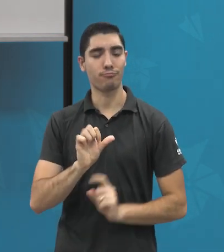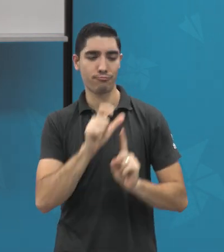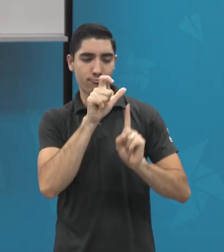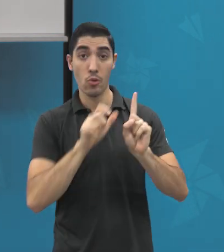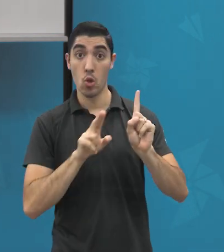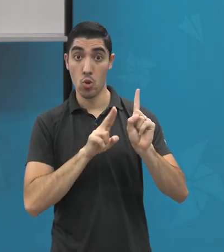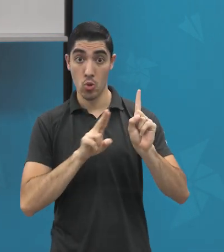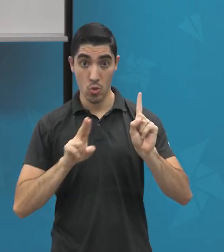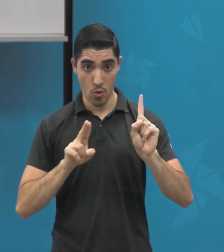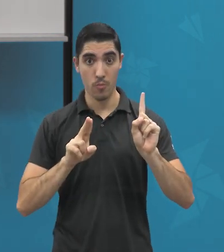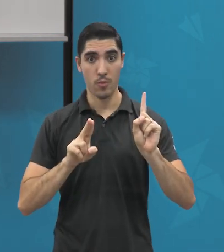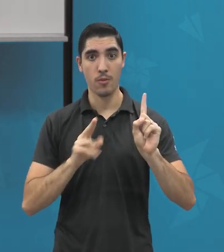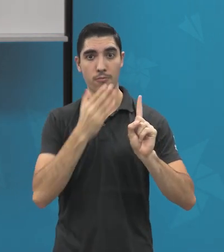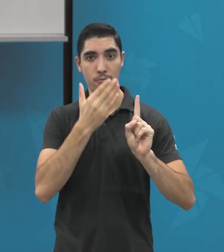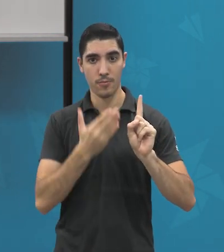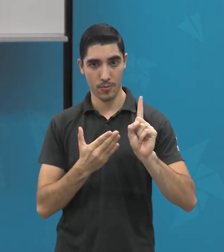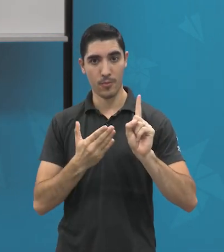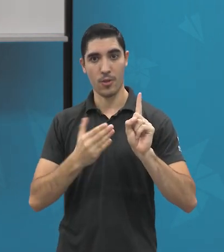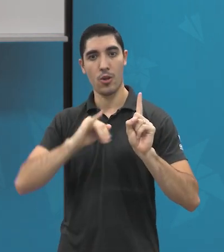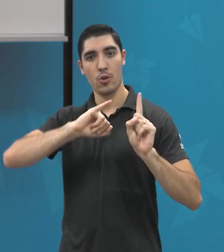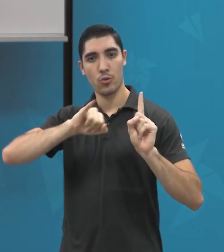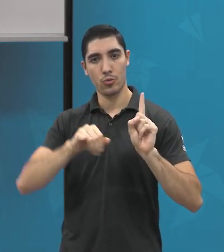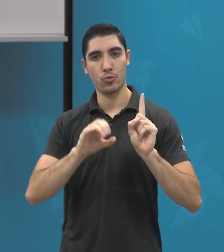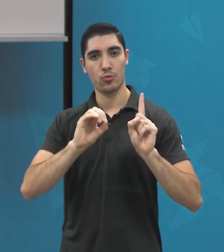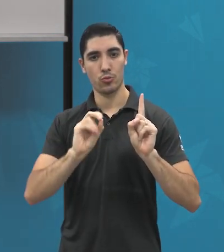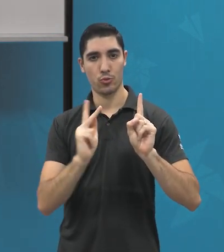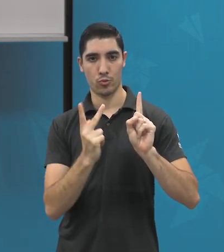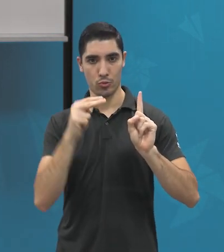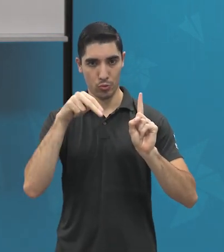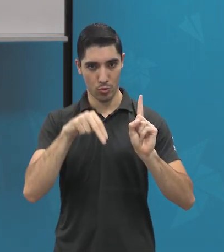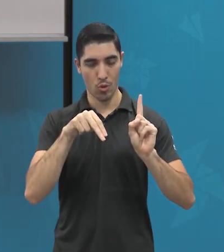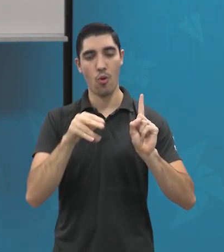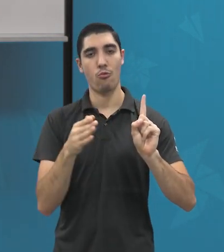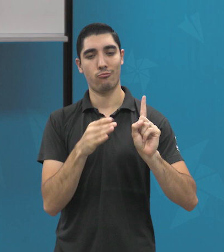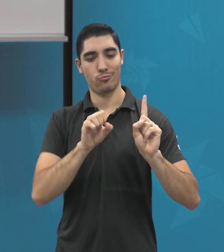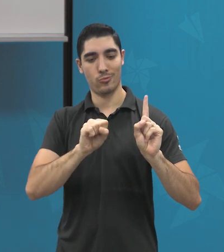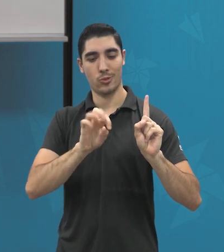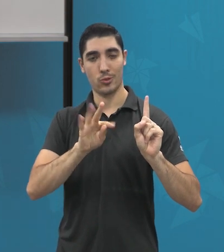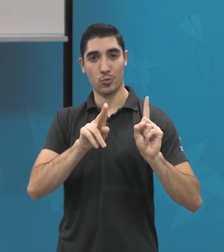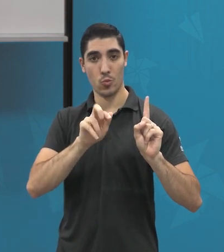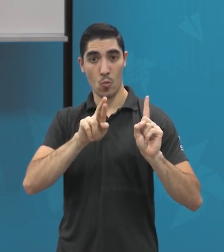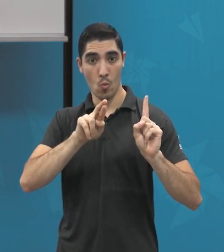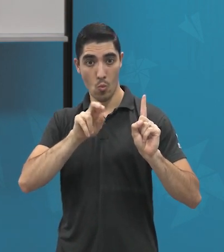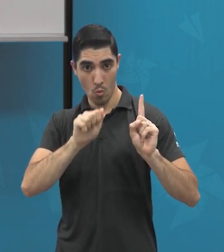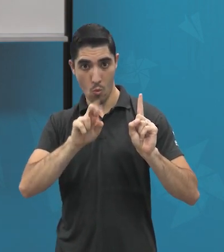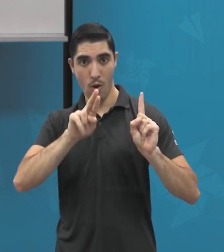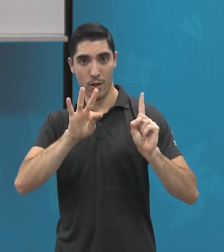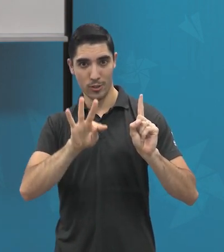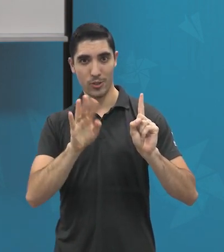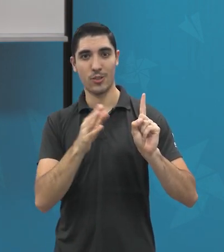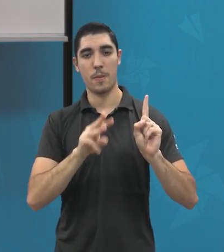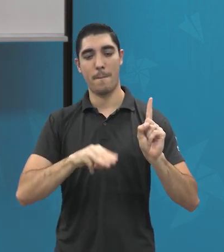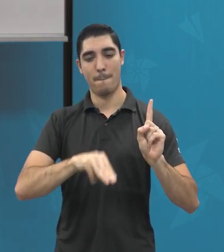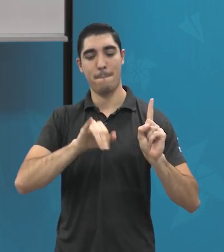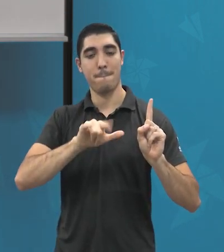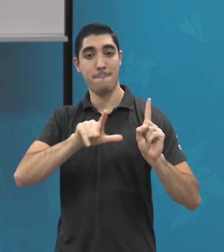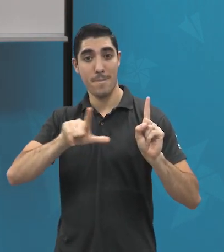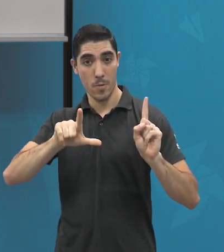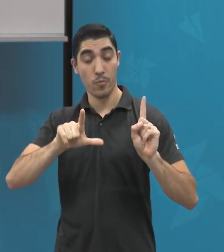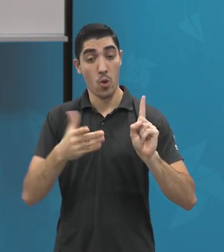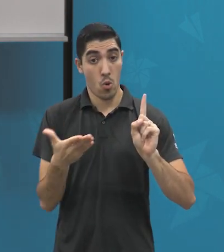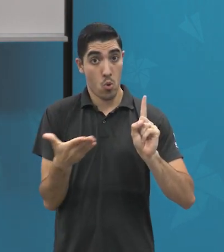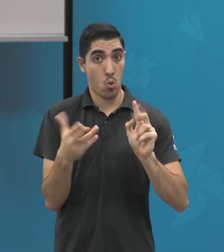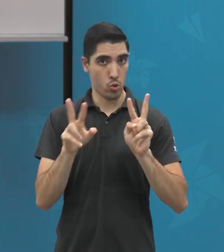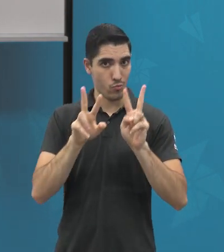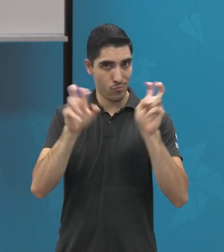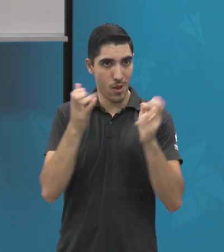chamado John Stuart Mill, e toda a conversa que nós vamos ter no dia de hoje, ela vai ser